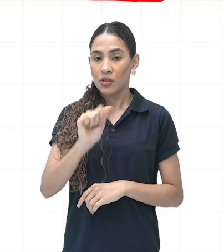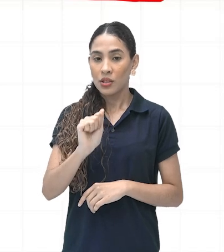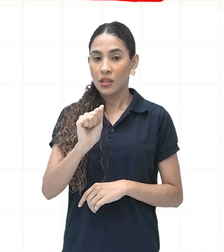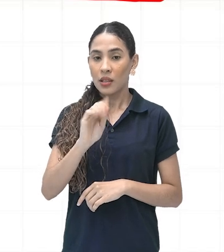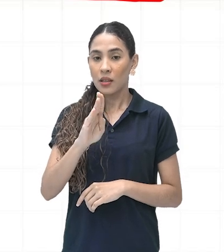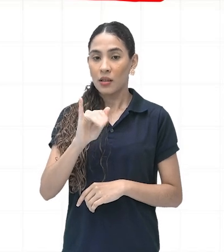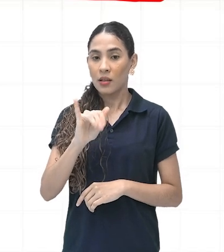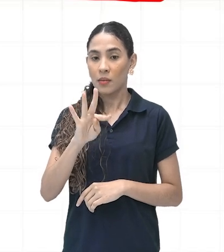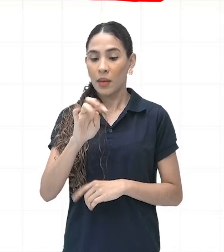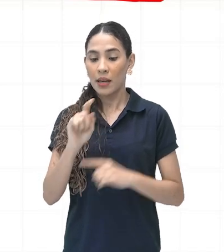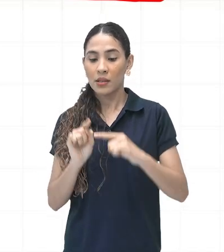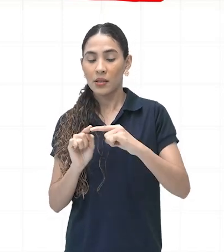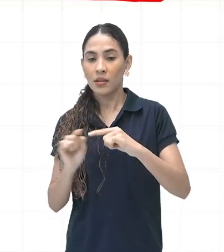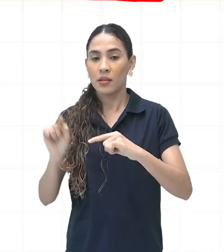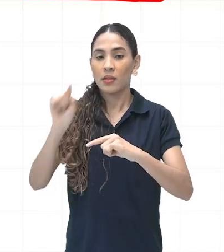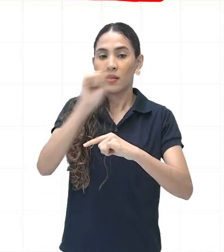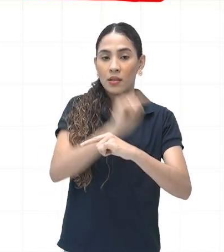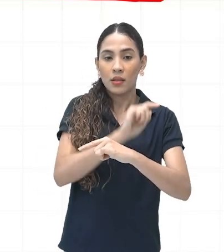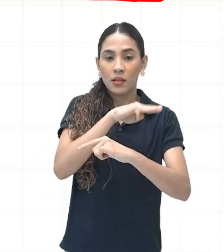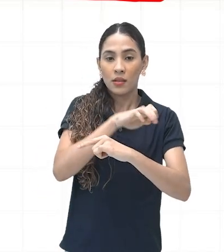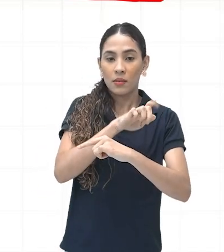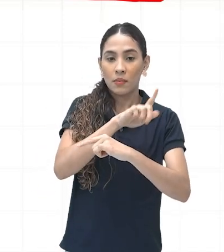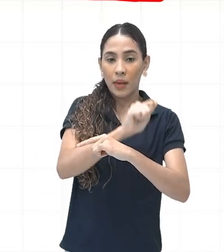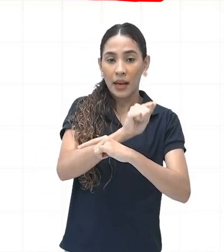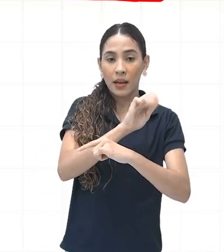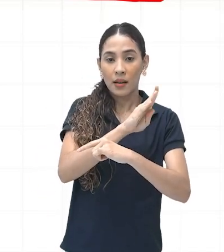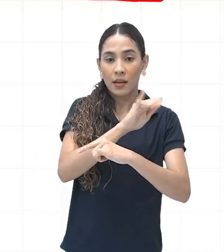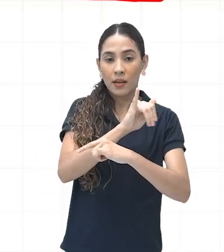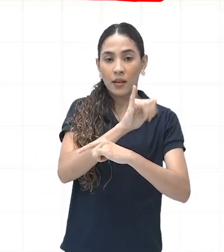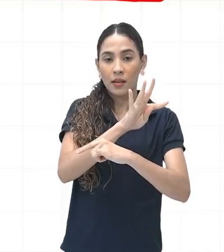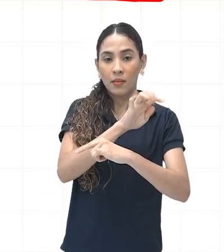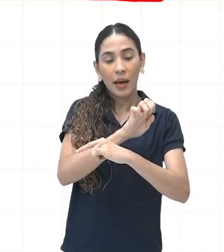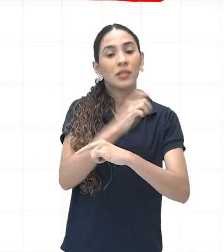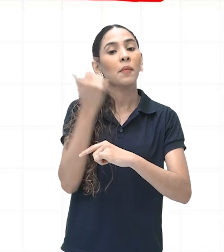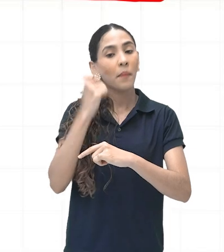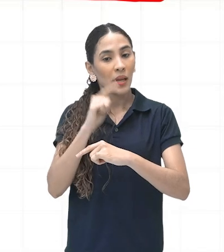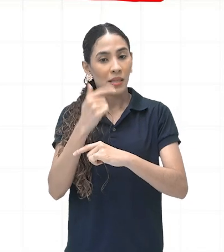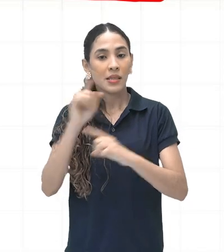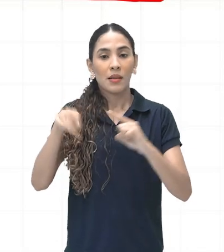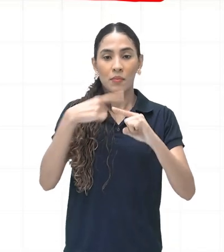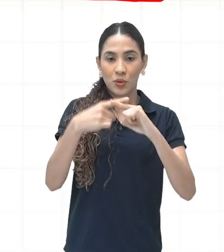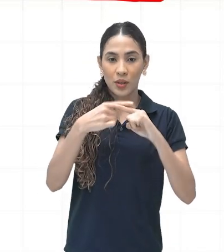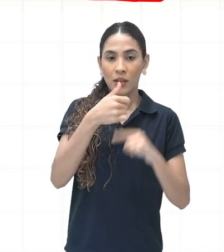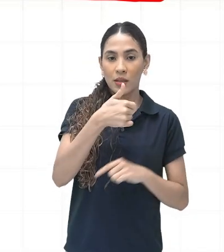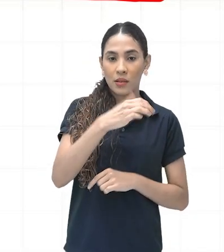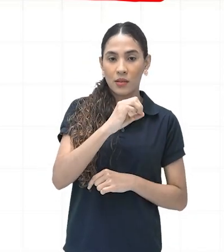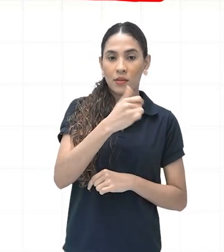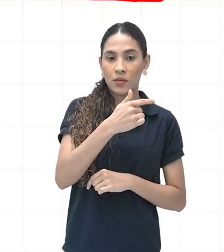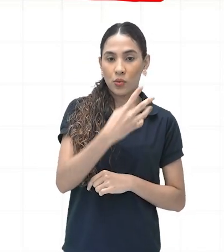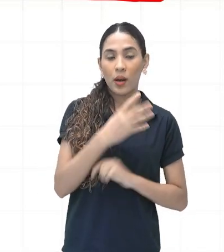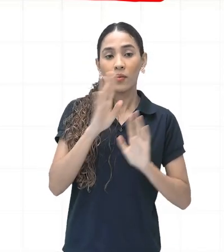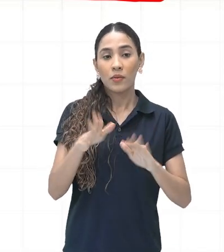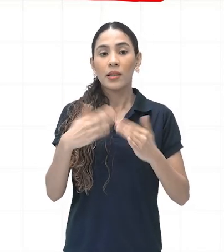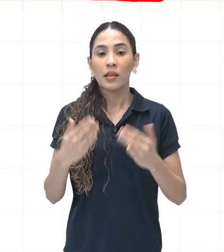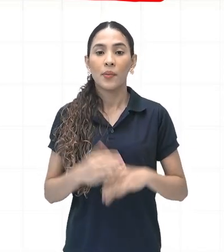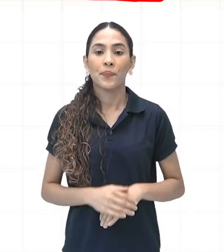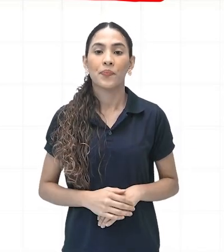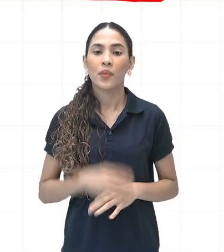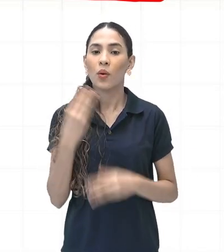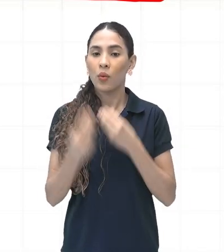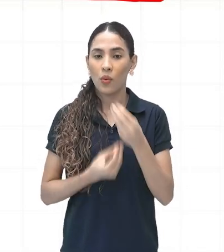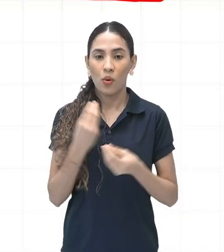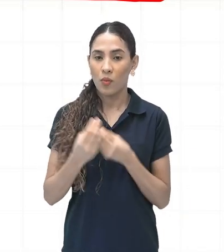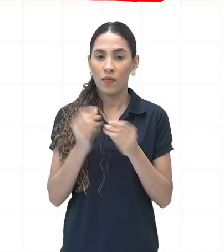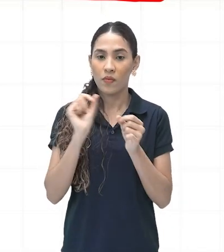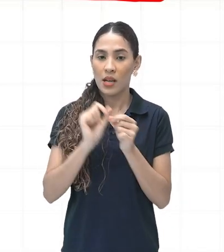para megabyte, que é o que a questão quer saber, a gente tem que multiplicar de novo por 1024. Então, como é que